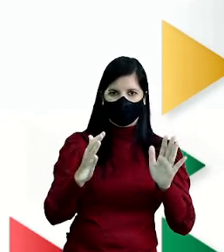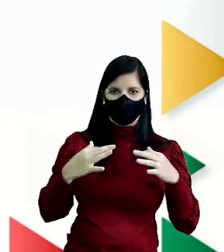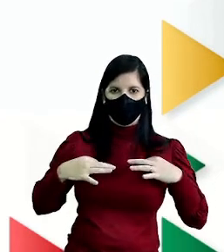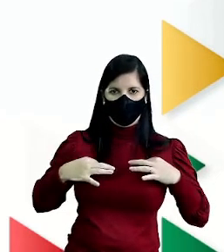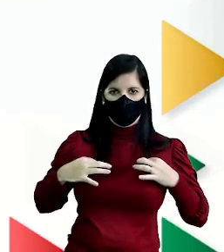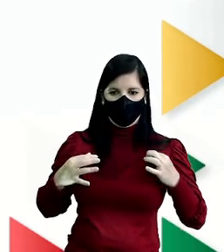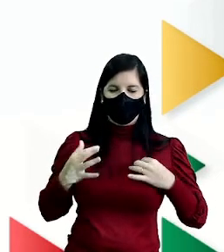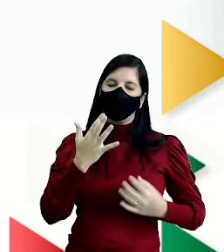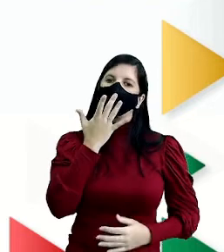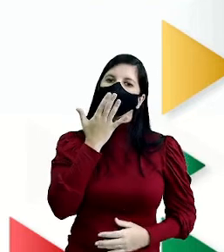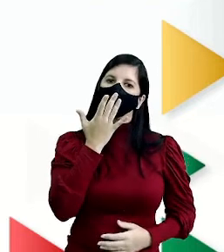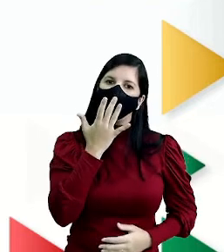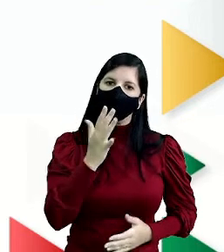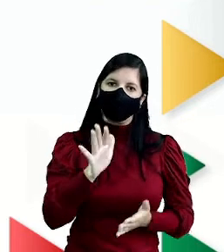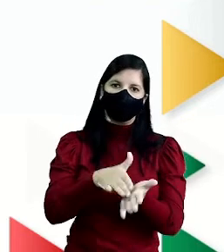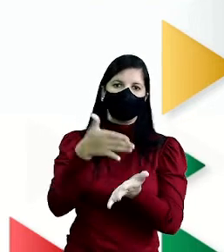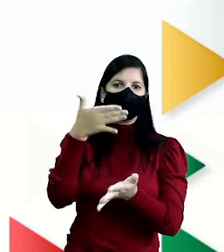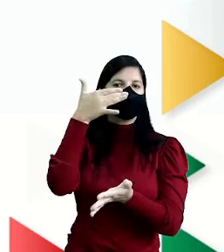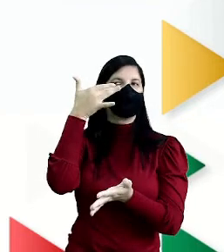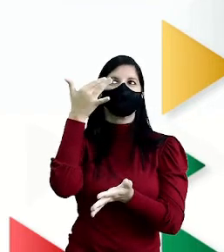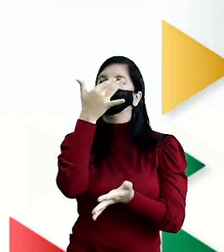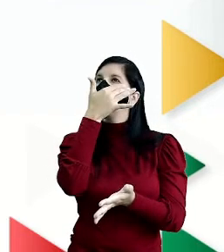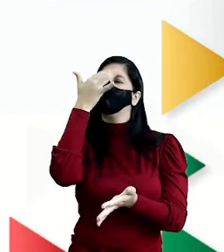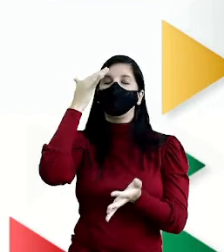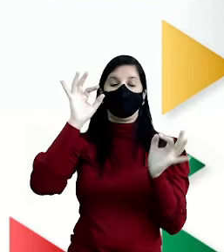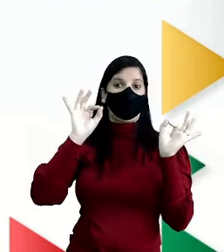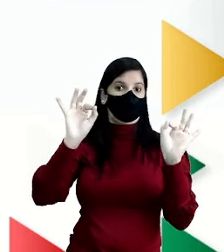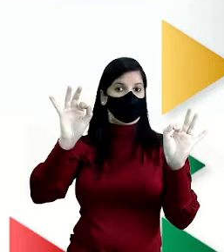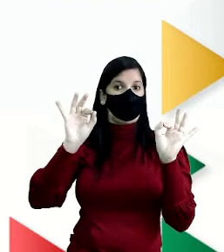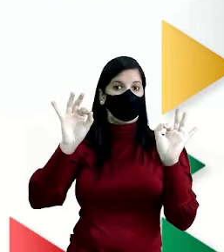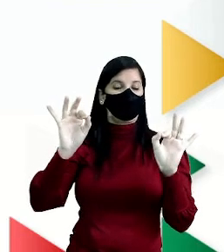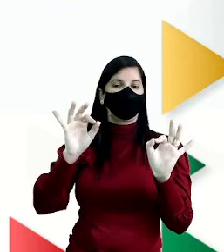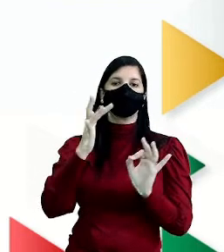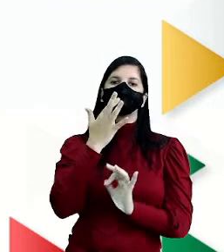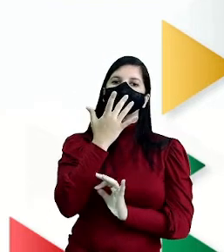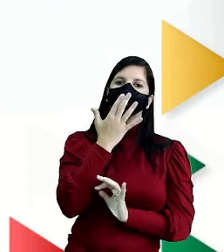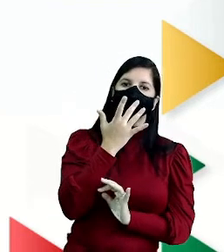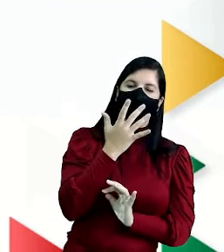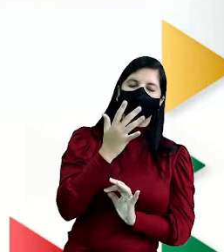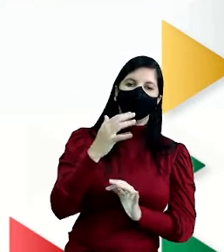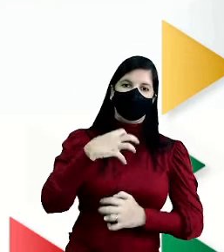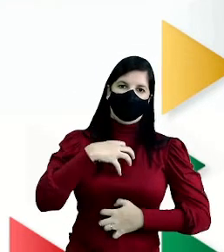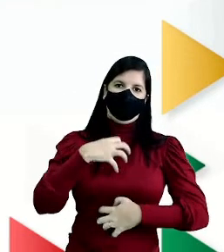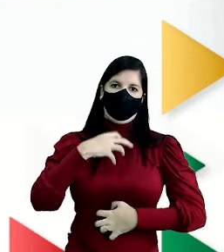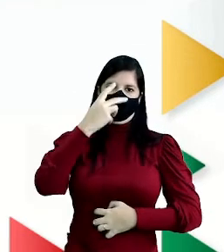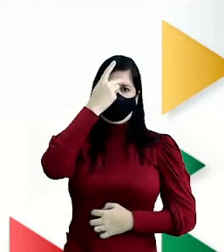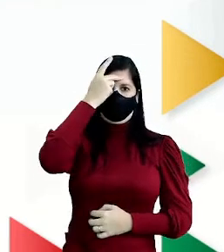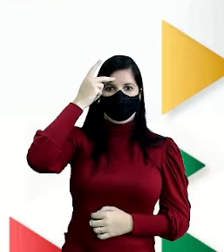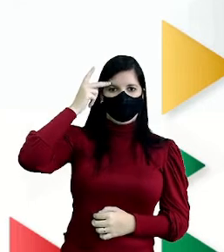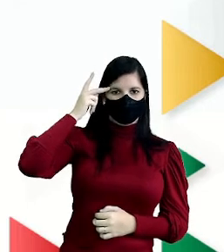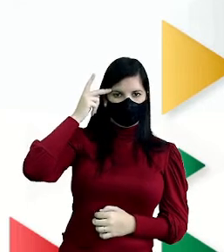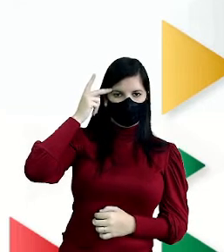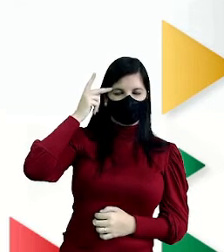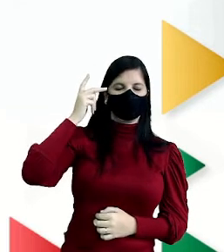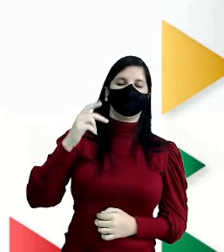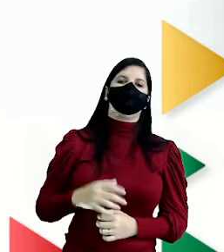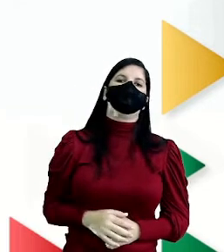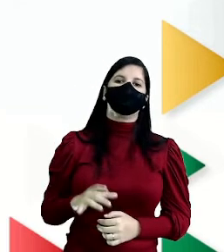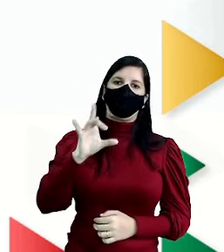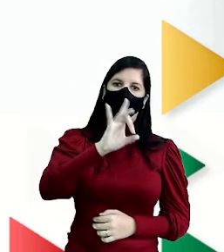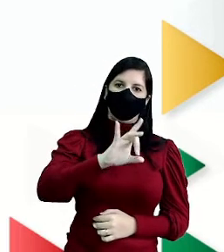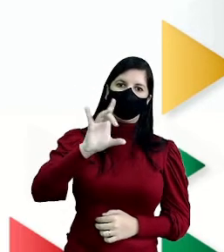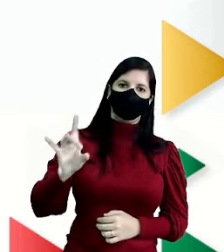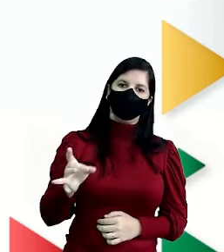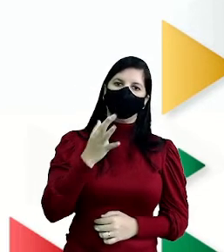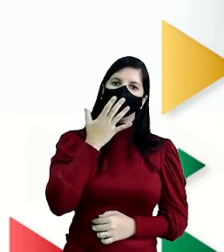trajes coloridos e maquiagem estilizada. Cada cor representa o temperamento do personagem. Então, cada personagem vai